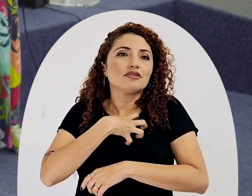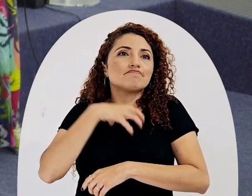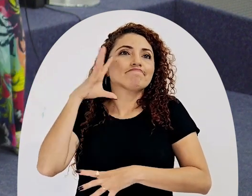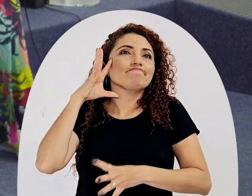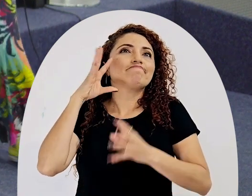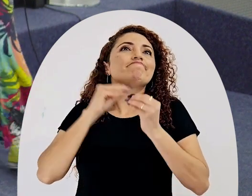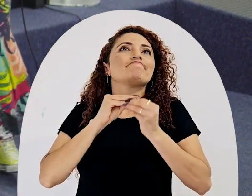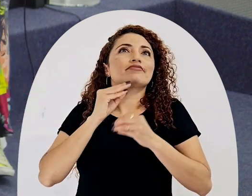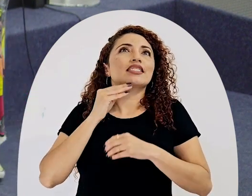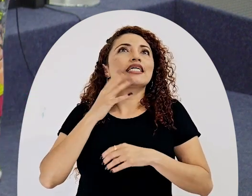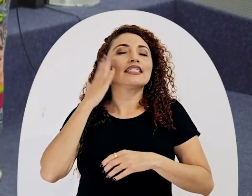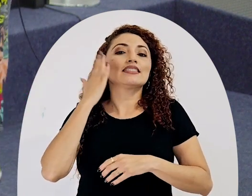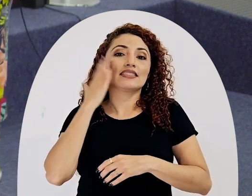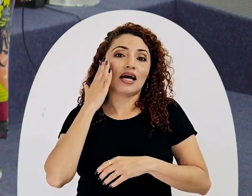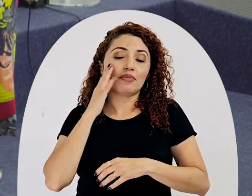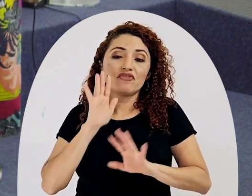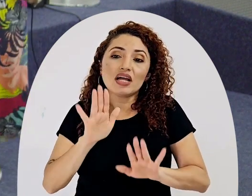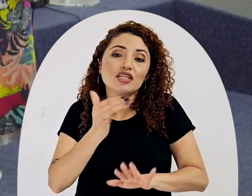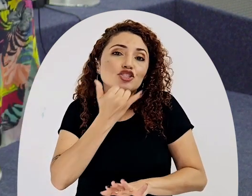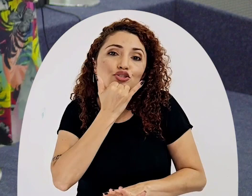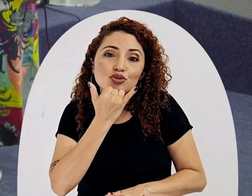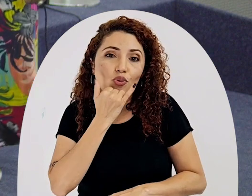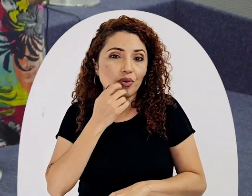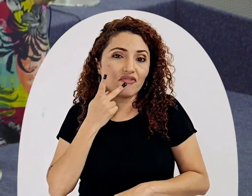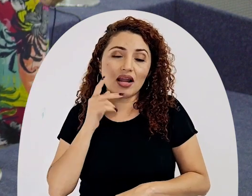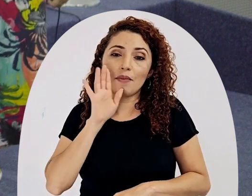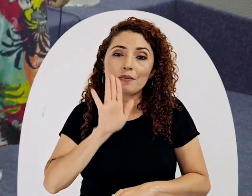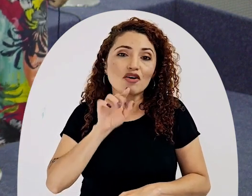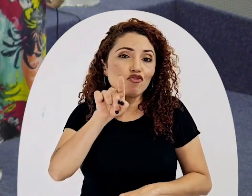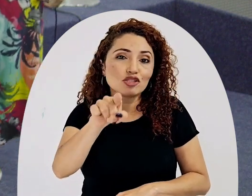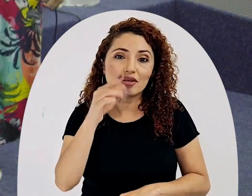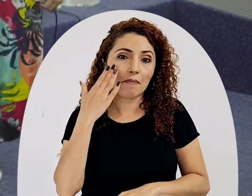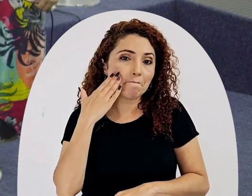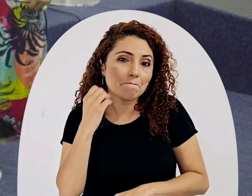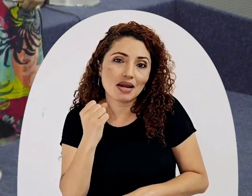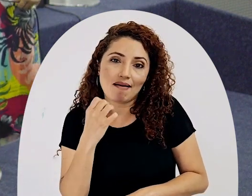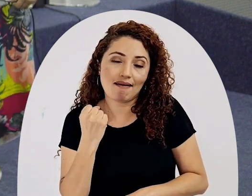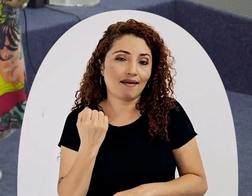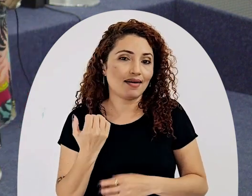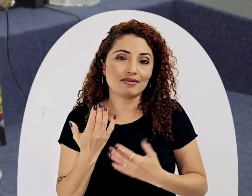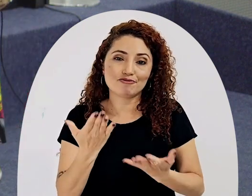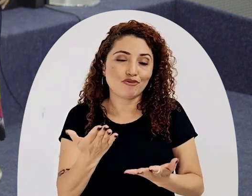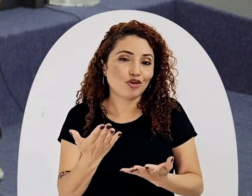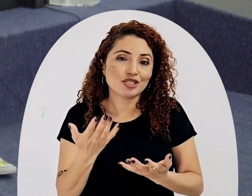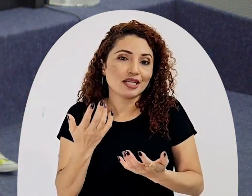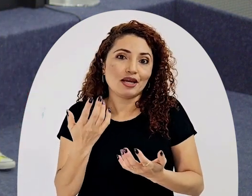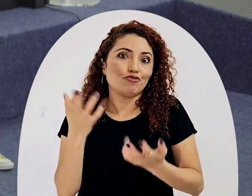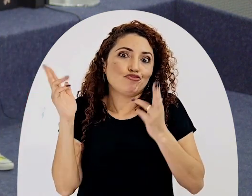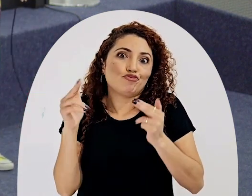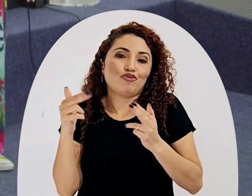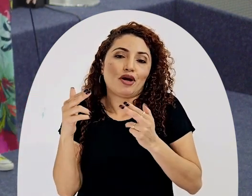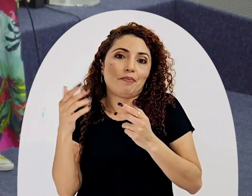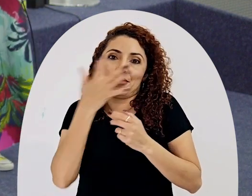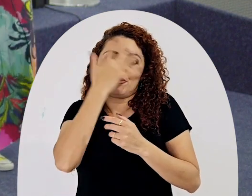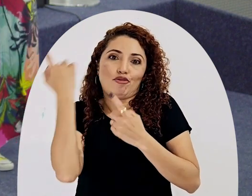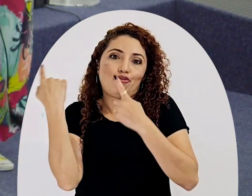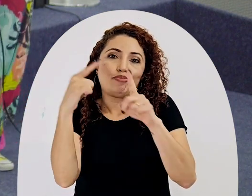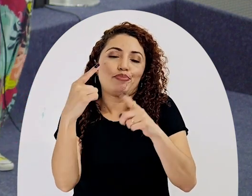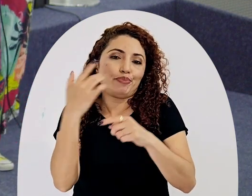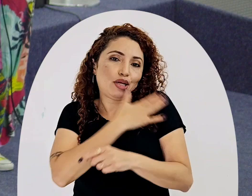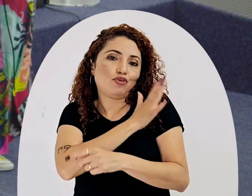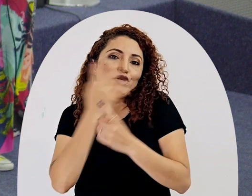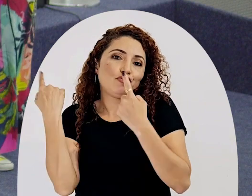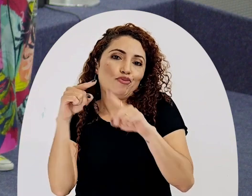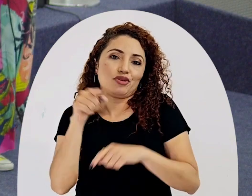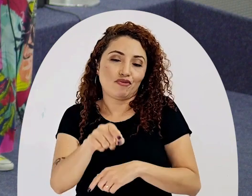você é branca, né? E assim, eu estou te dizendo assim, eu venho, né? Eu sou o 12º irmão e nós